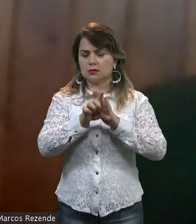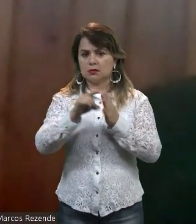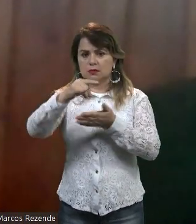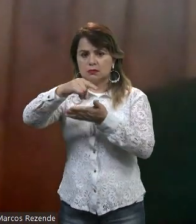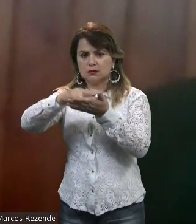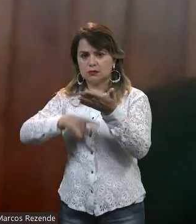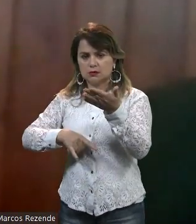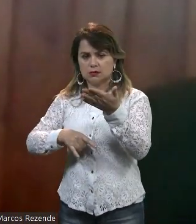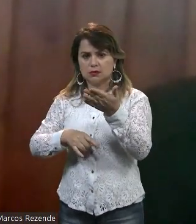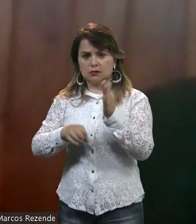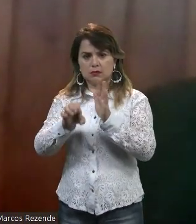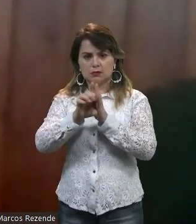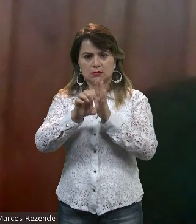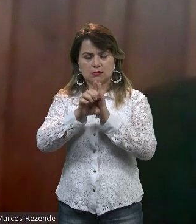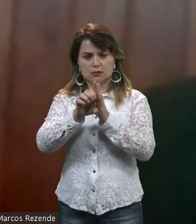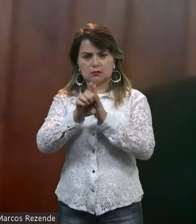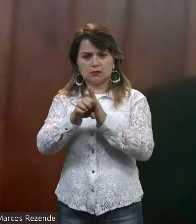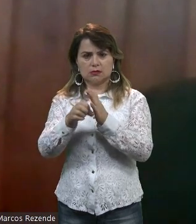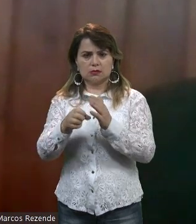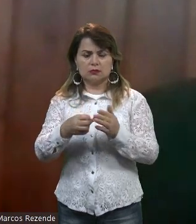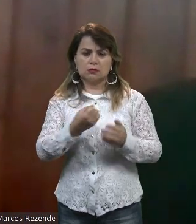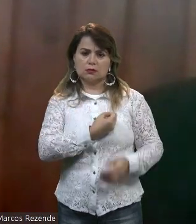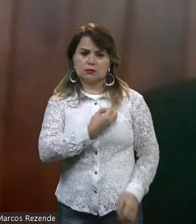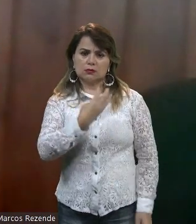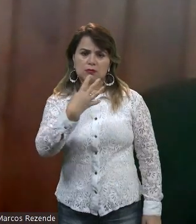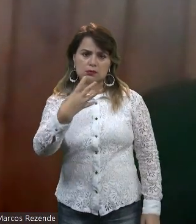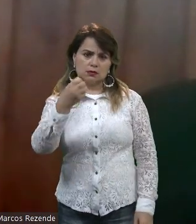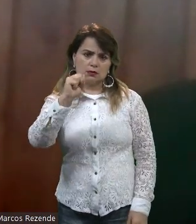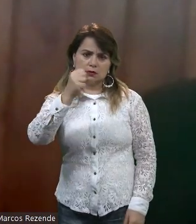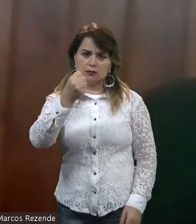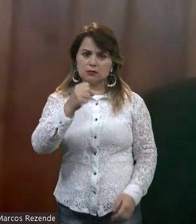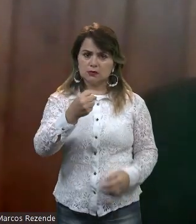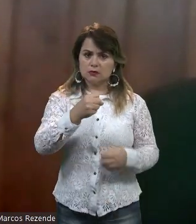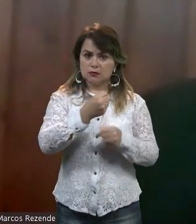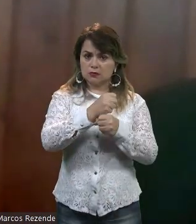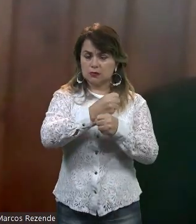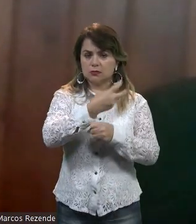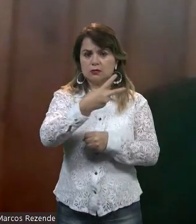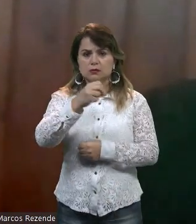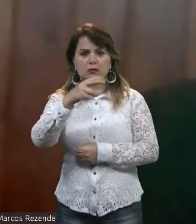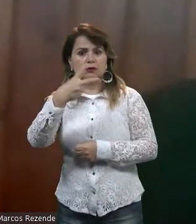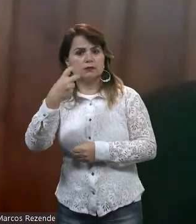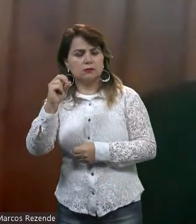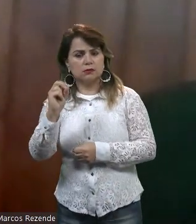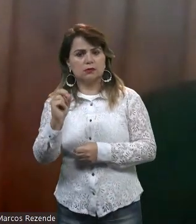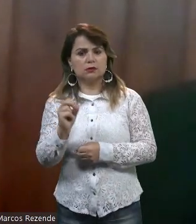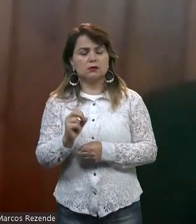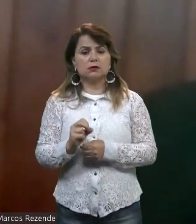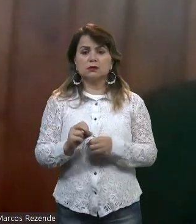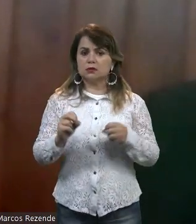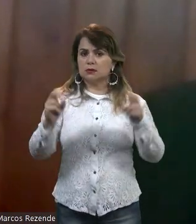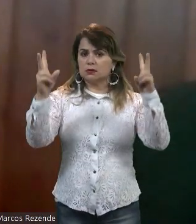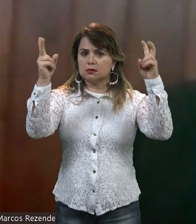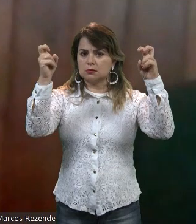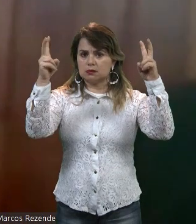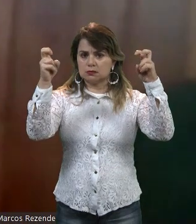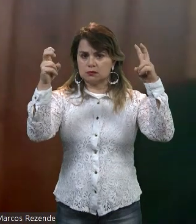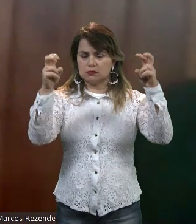projeto do Executivo, projeto de lei 48 de 2020, que trata de uma